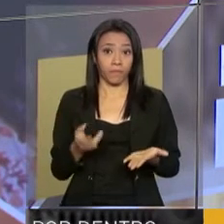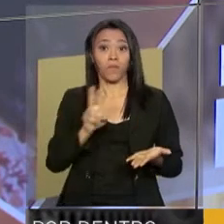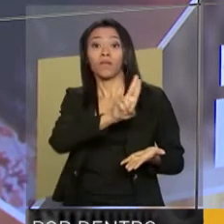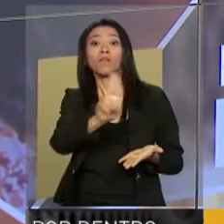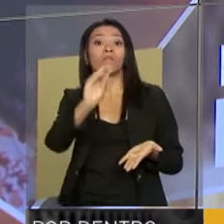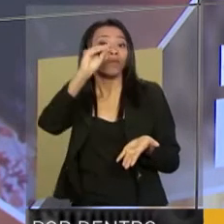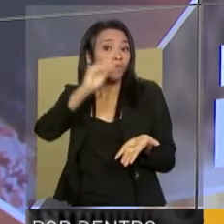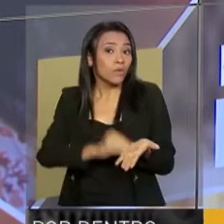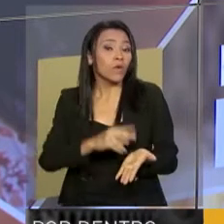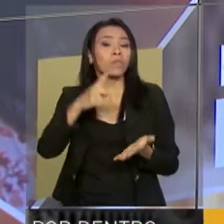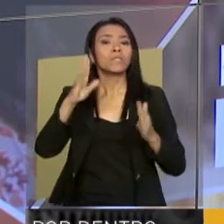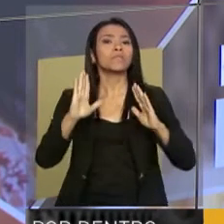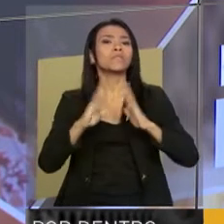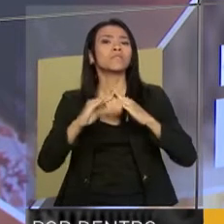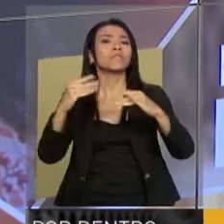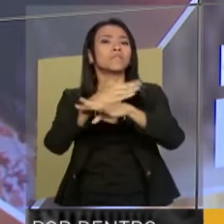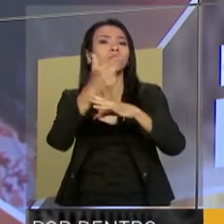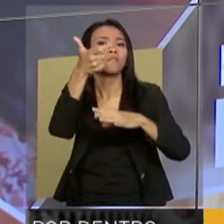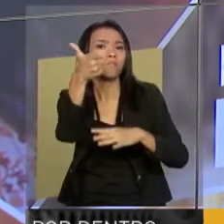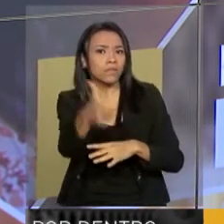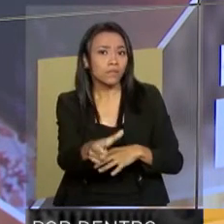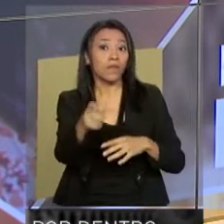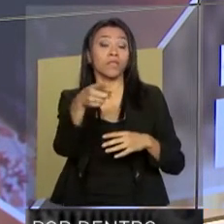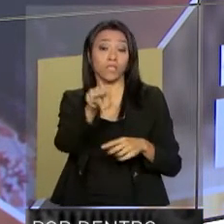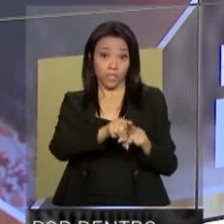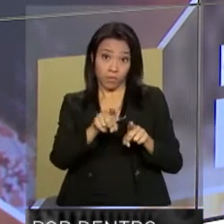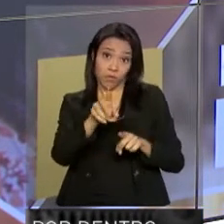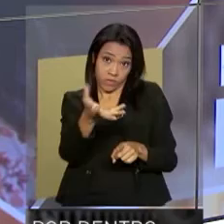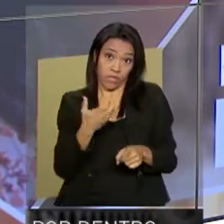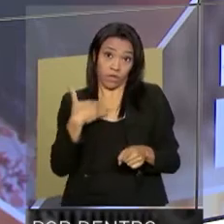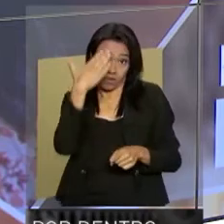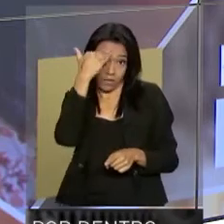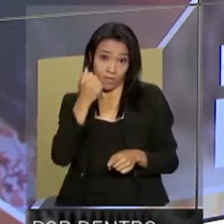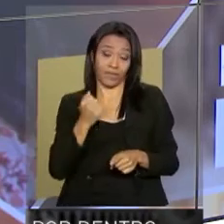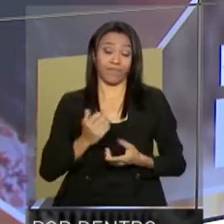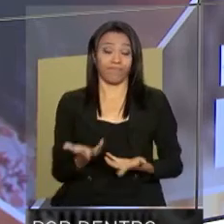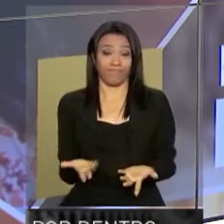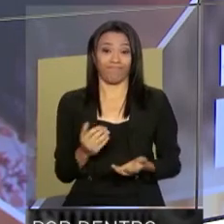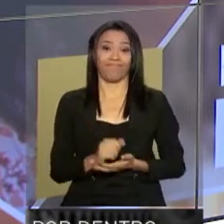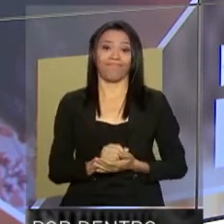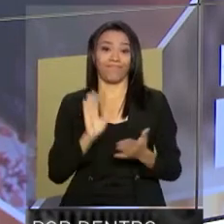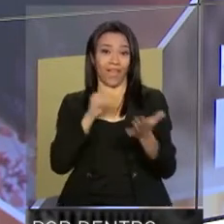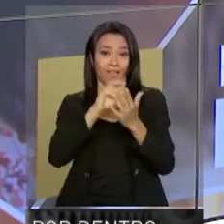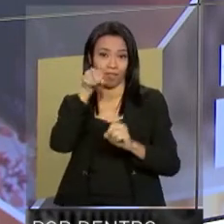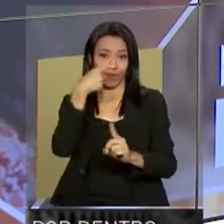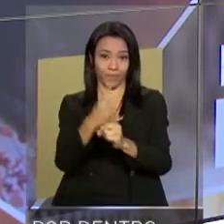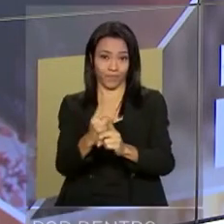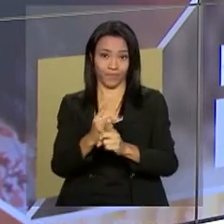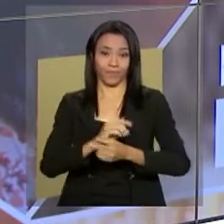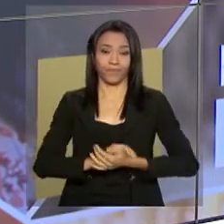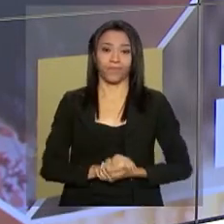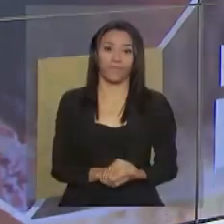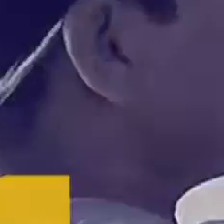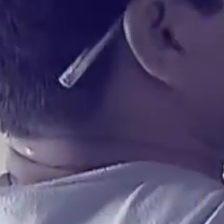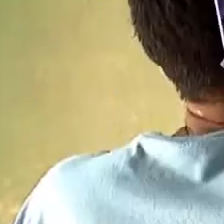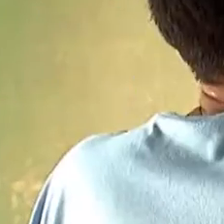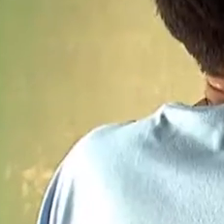pordentrodogoverno@presidencia.gov.br. Informe o seu nome, a cidade onde você mora e o que você gostaria de saber. Até a próxima!